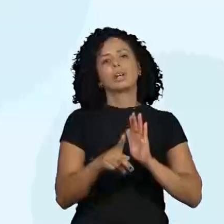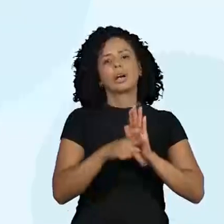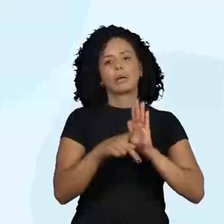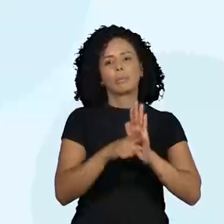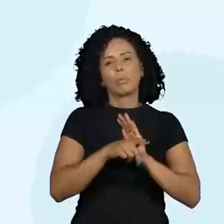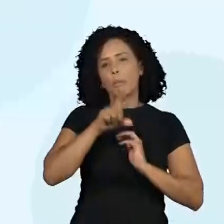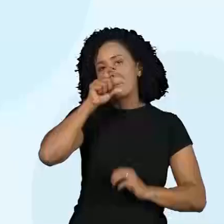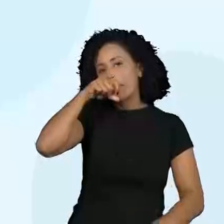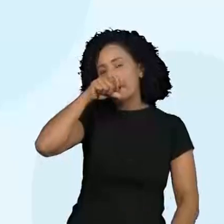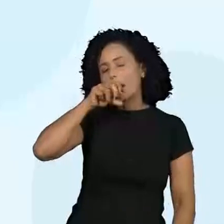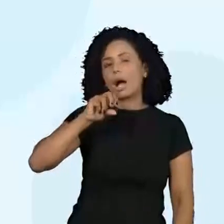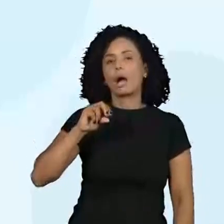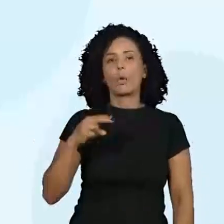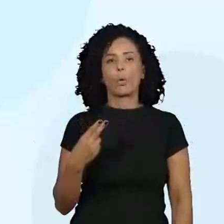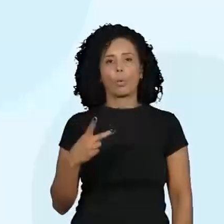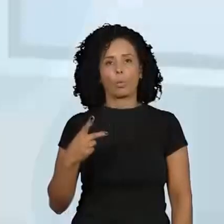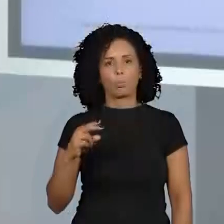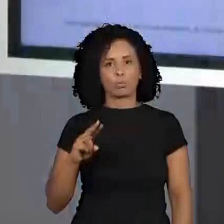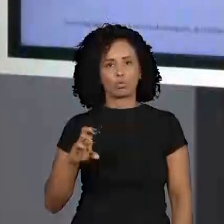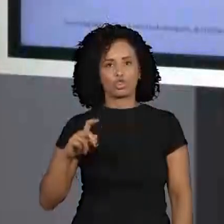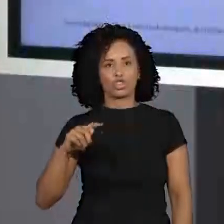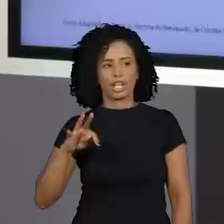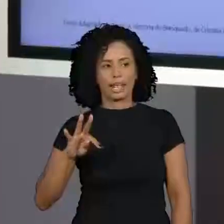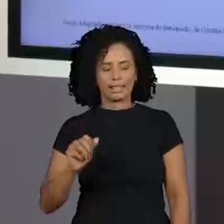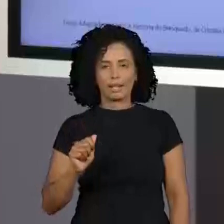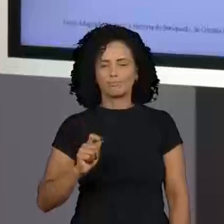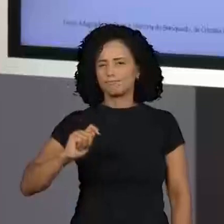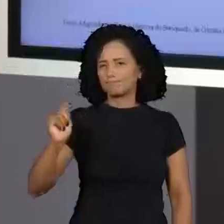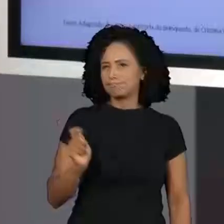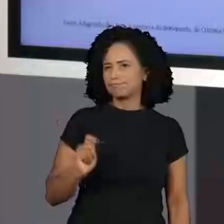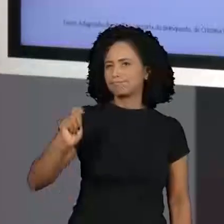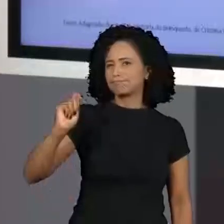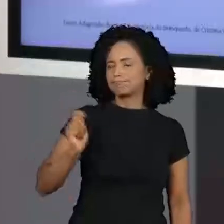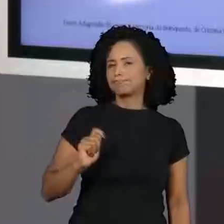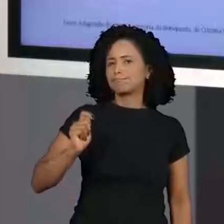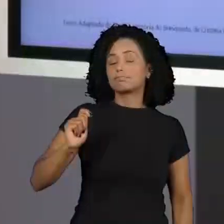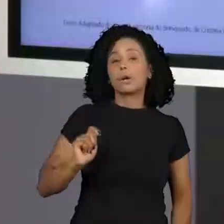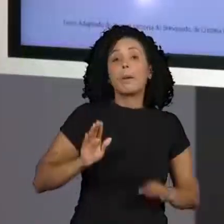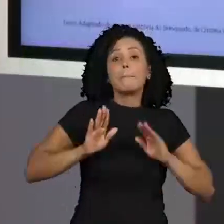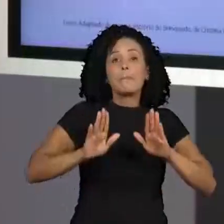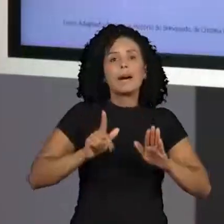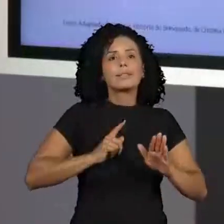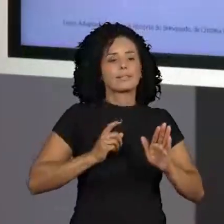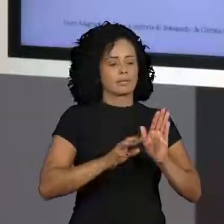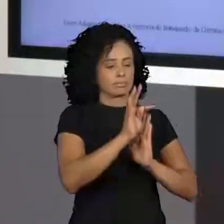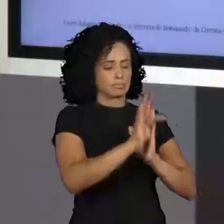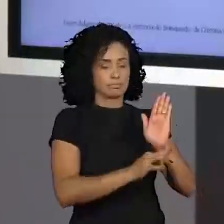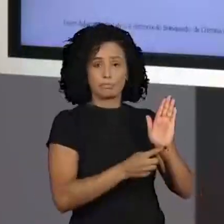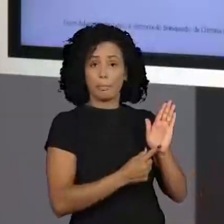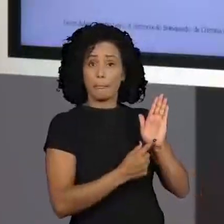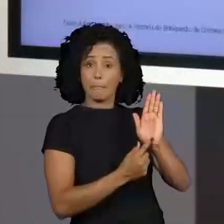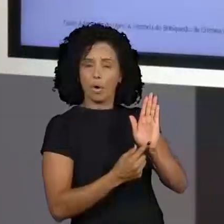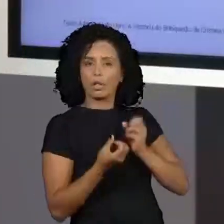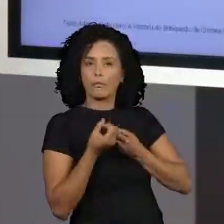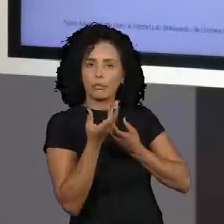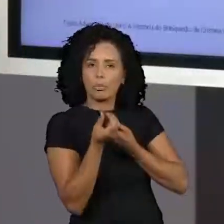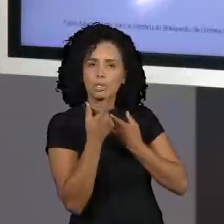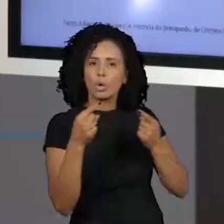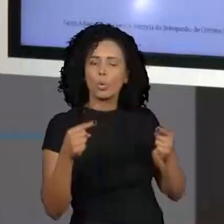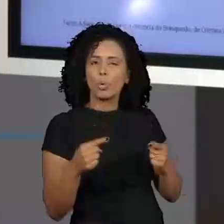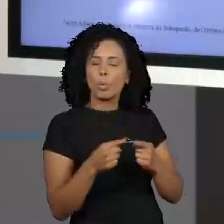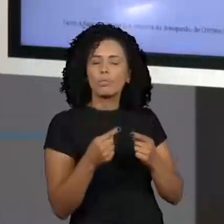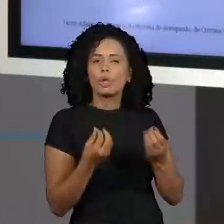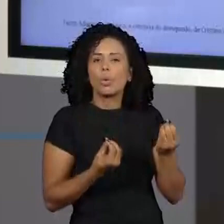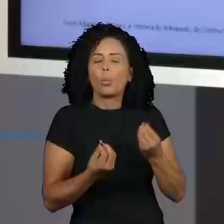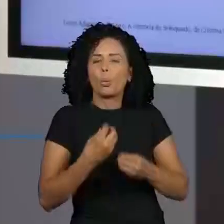Isso mesmo. Então, vocês viram que legal, esse texto informativo trouxe várias informações sobre o título, né, que é a origem da pipa,